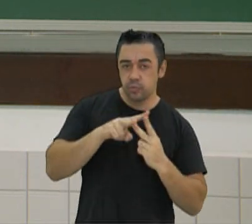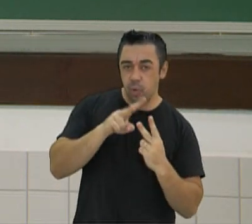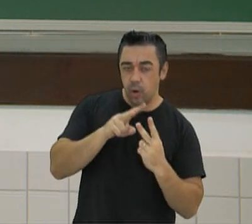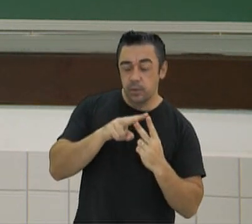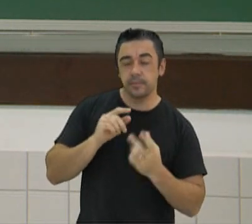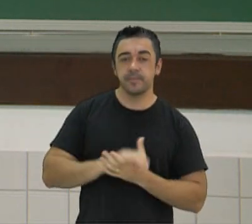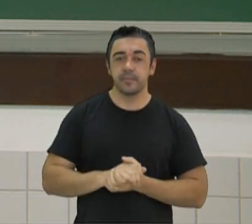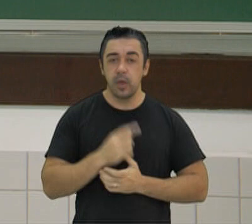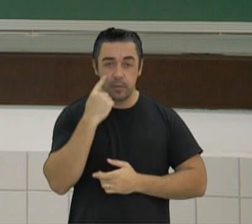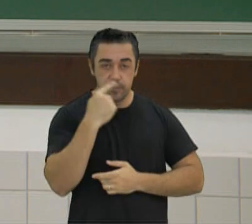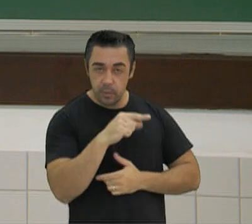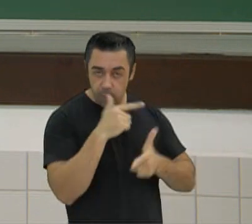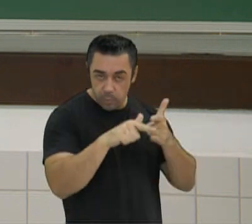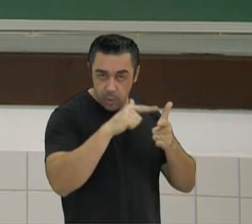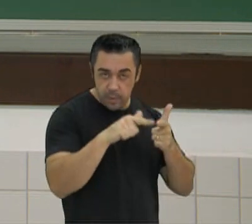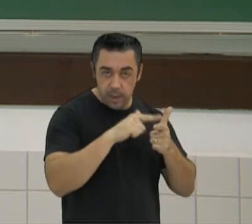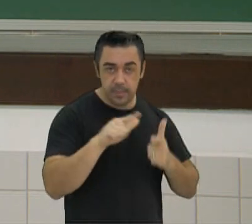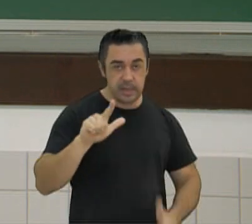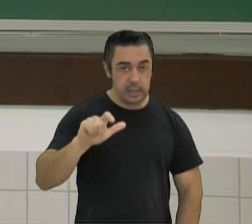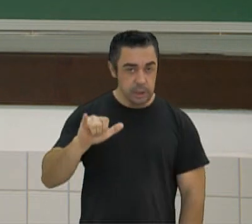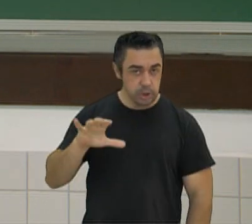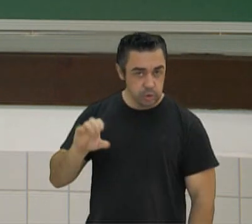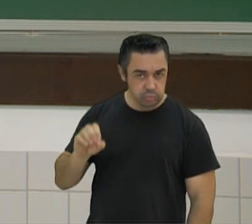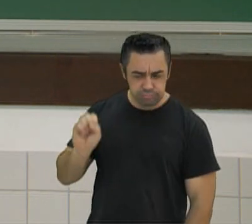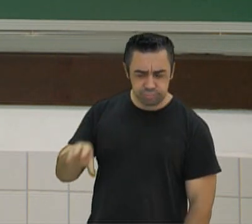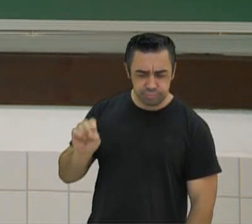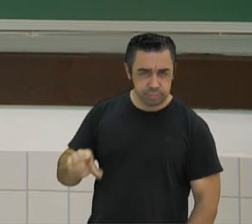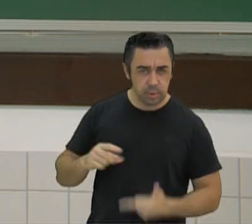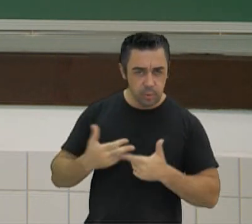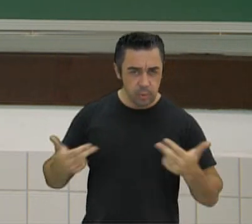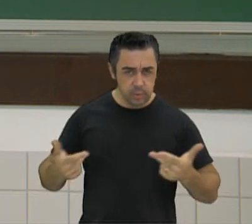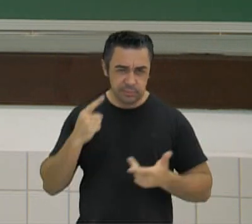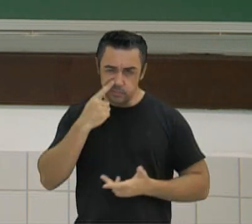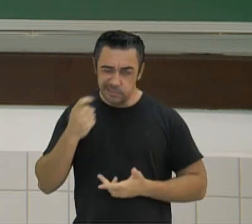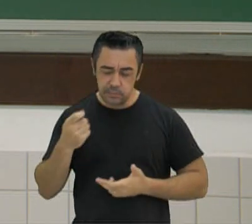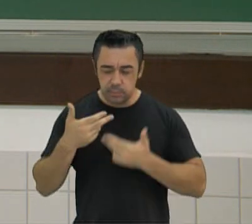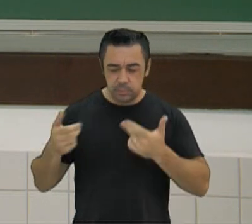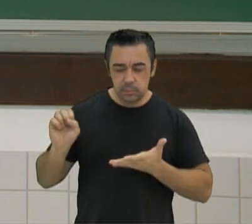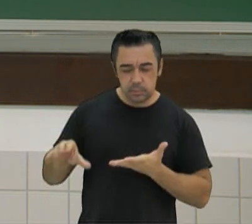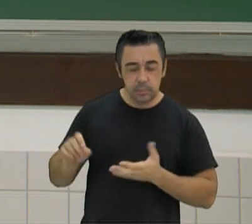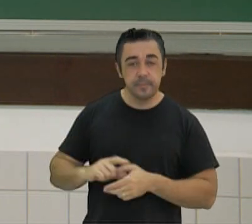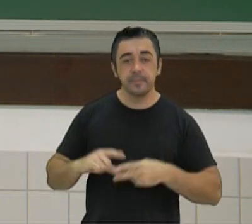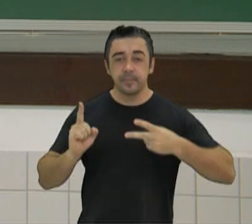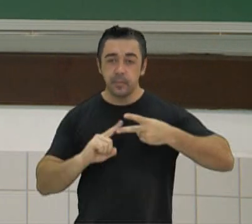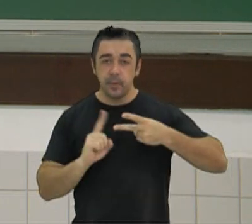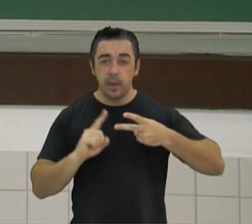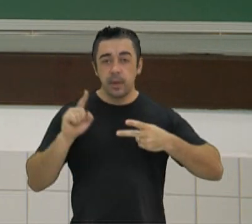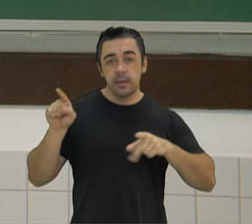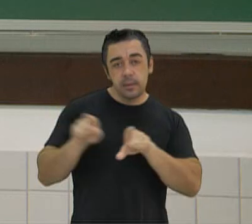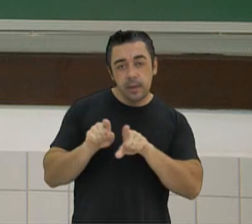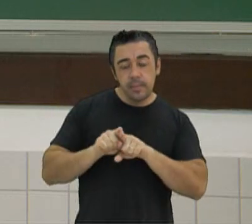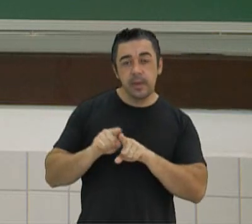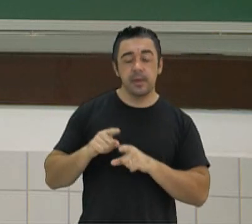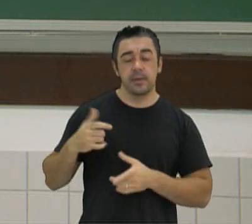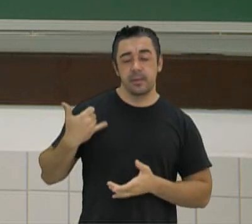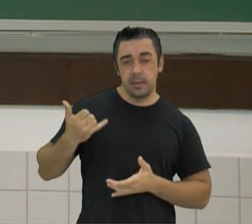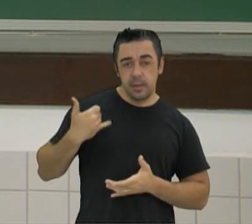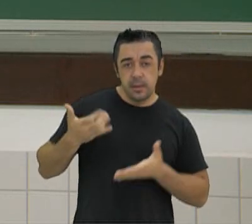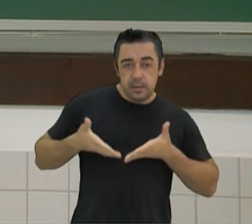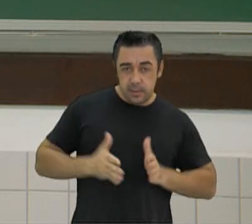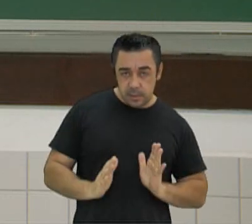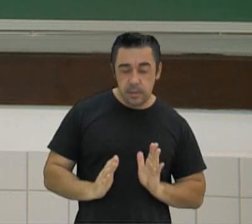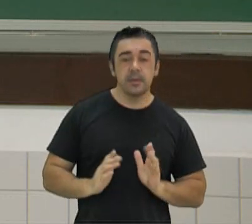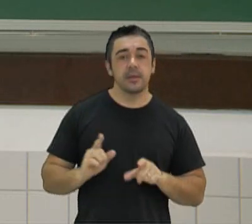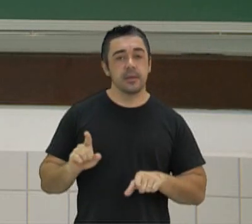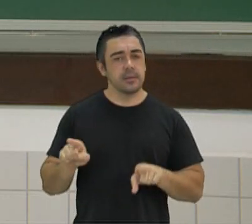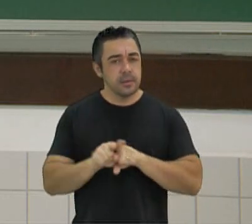Nós pegamos lá o problema do lixo, tá? E depois nós pegamos duas variáveis que era a data de nascimento e a idade para poder